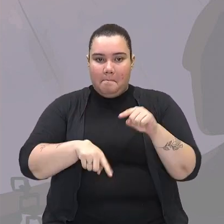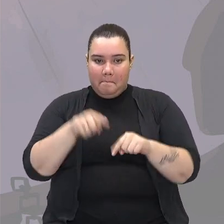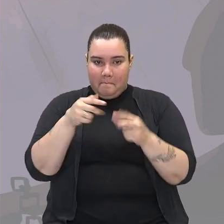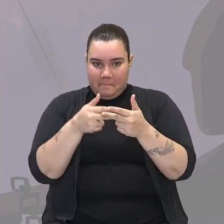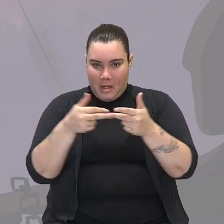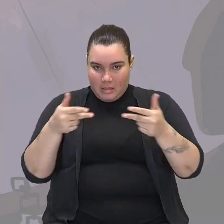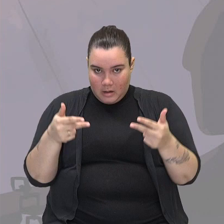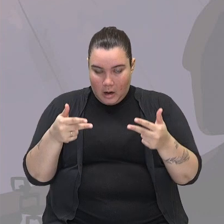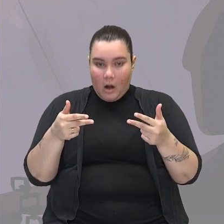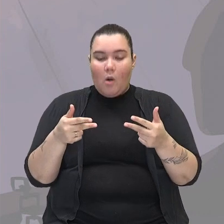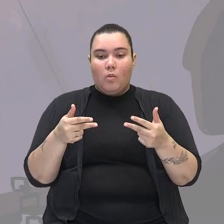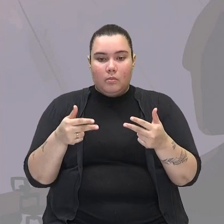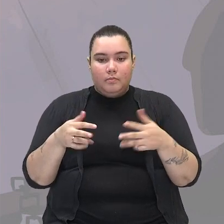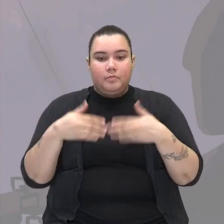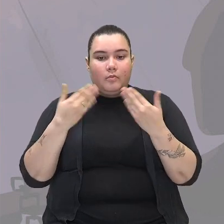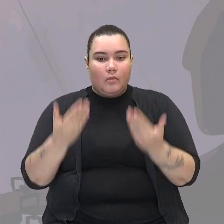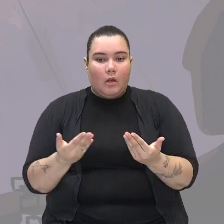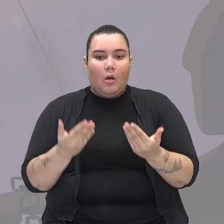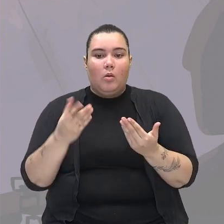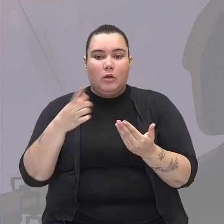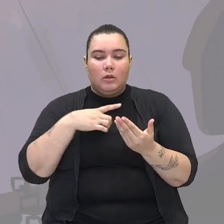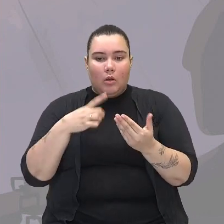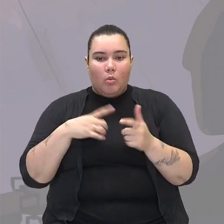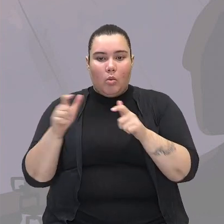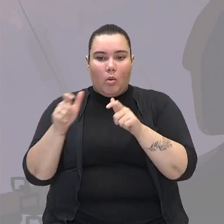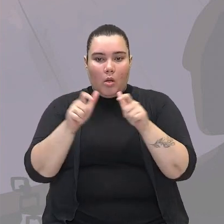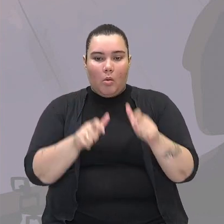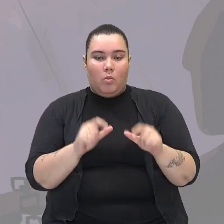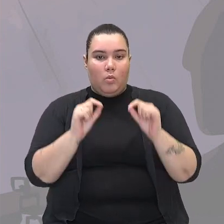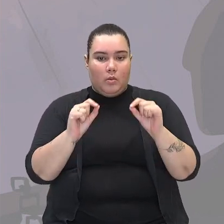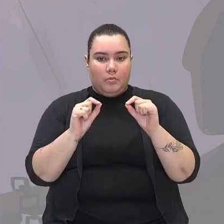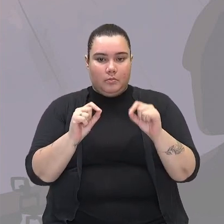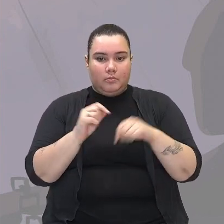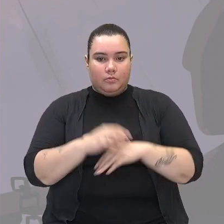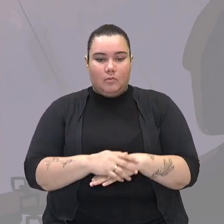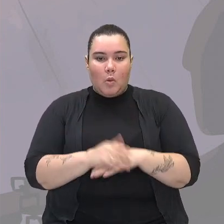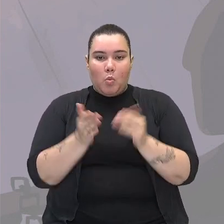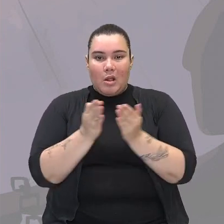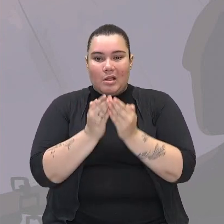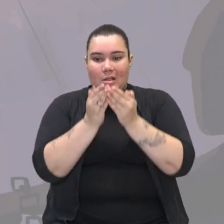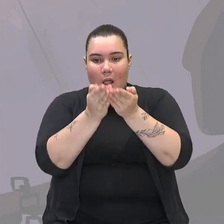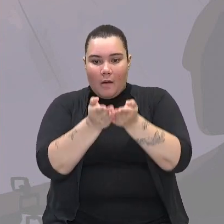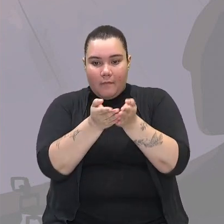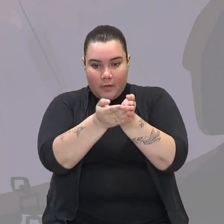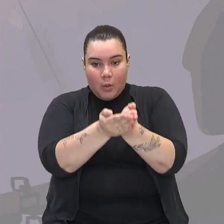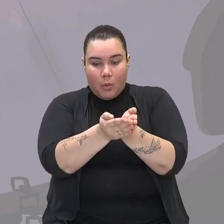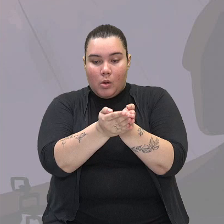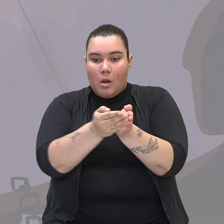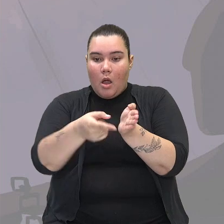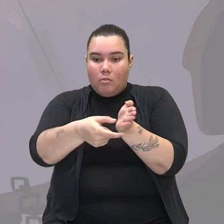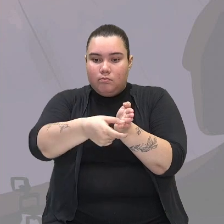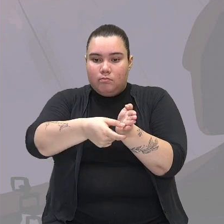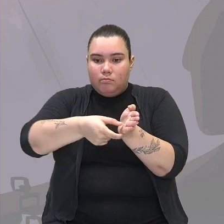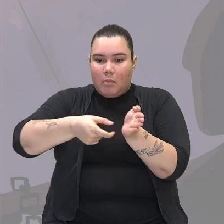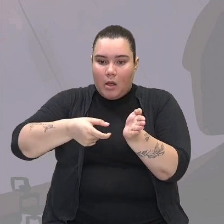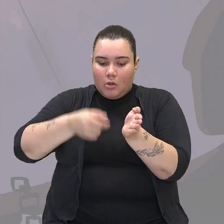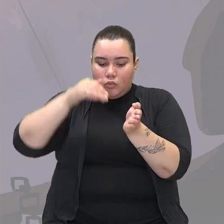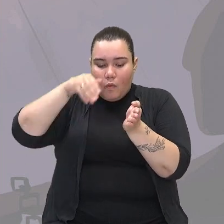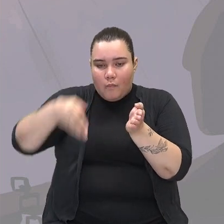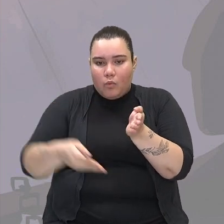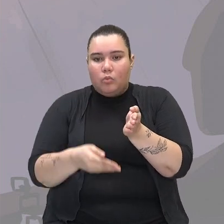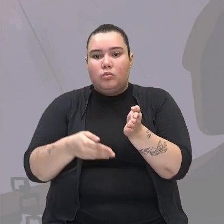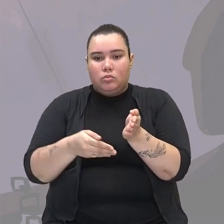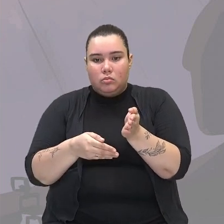esses mercadores, eles eram alocados nos porões dos navios, geralmente eles eram